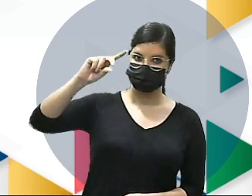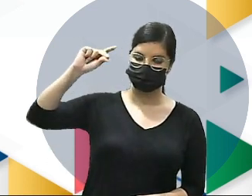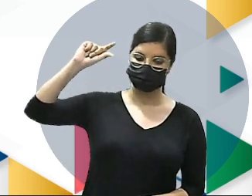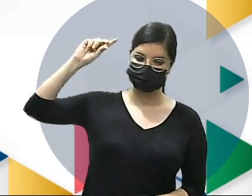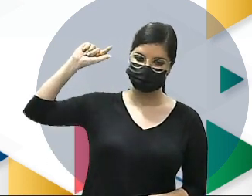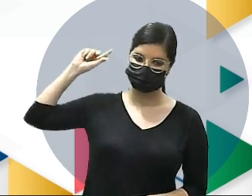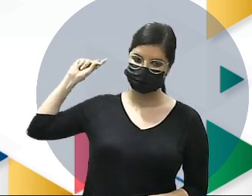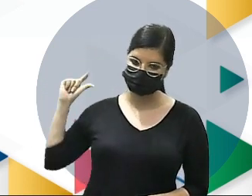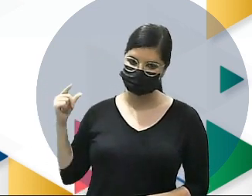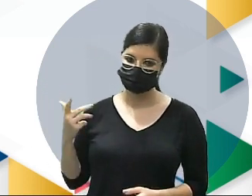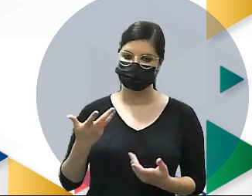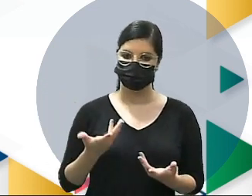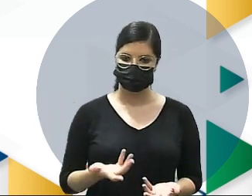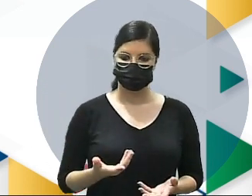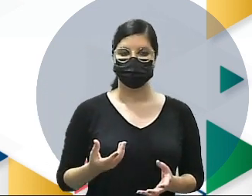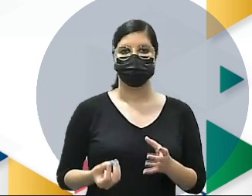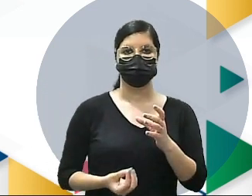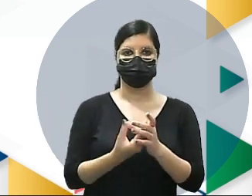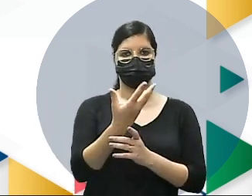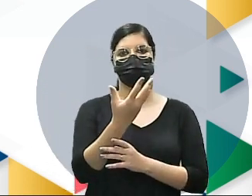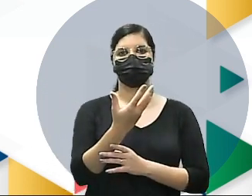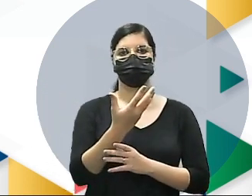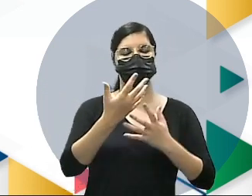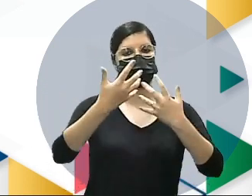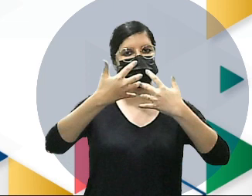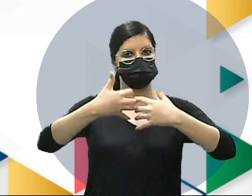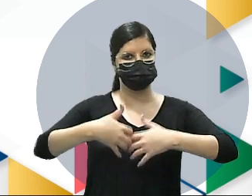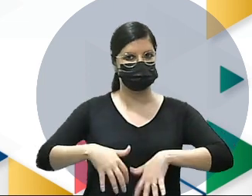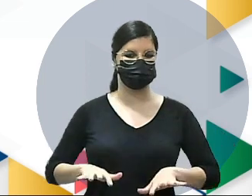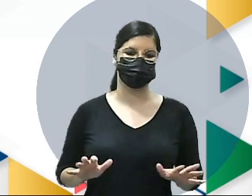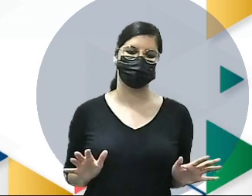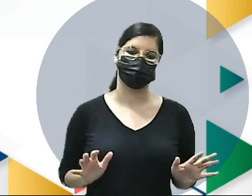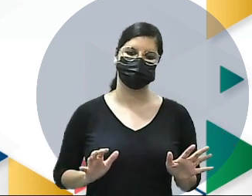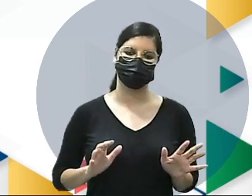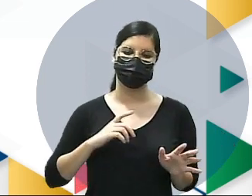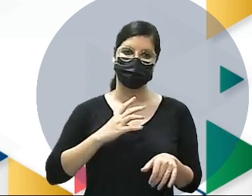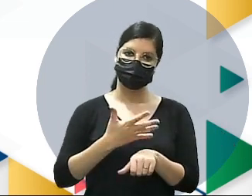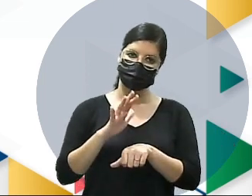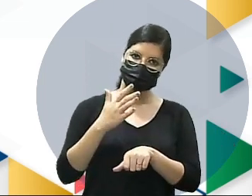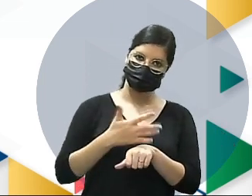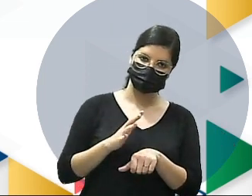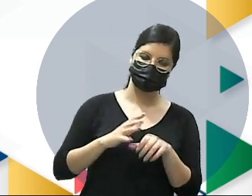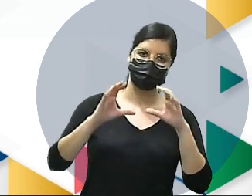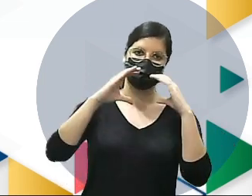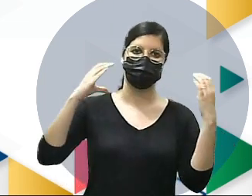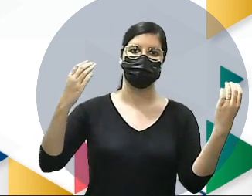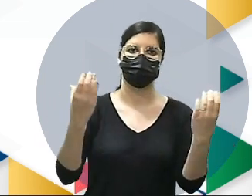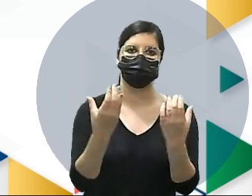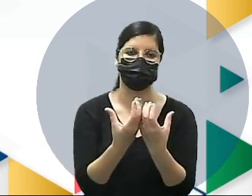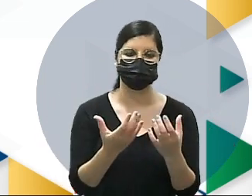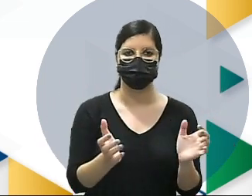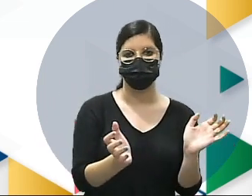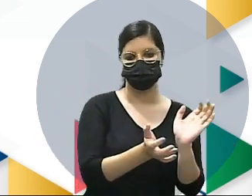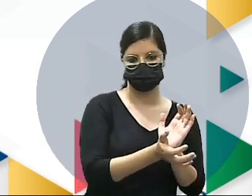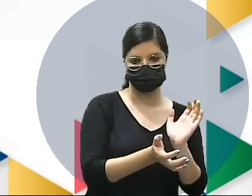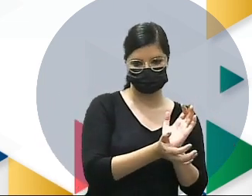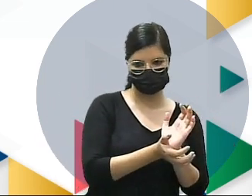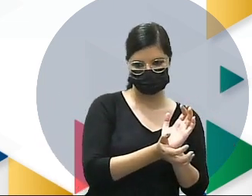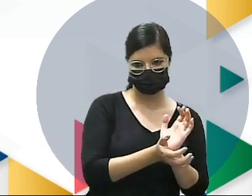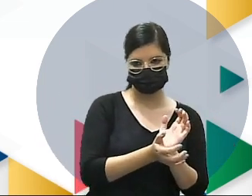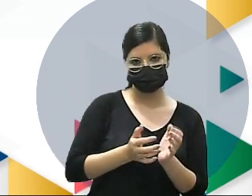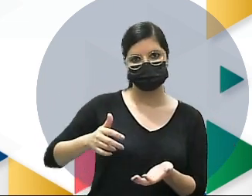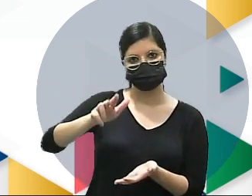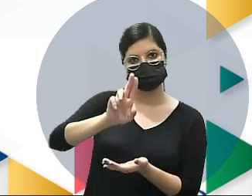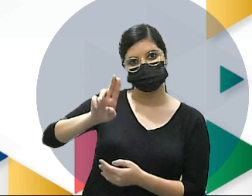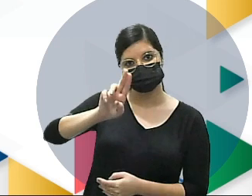nesta não usar essa dança primitiva como Aquela que surge de maneira espontânea e é praticada por uma comunidade por um grupo é geralmente